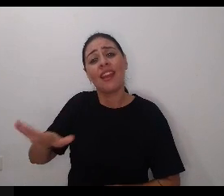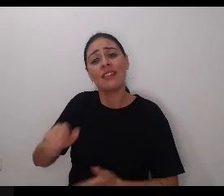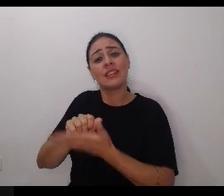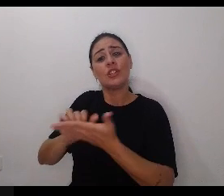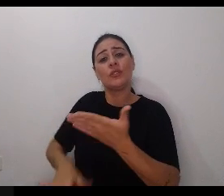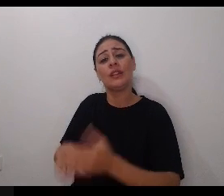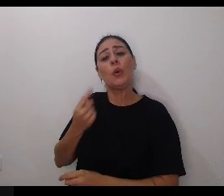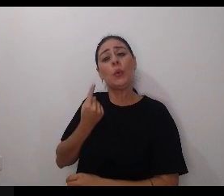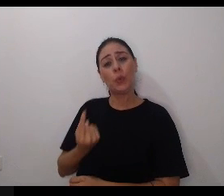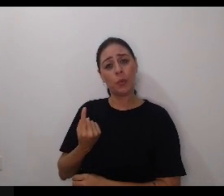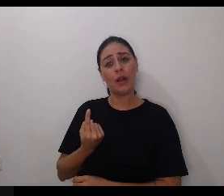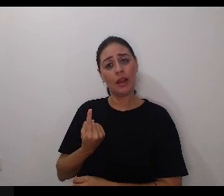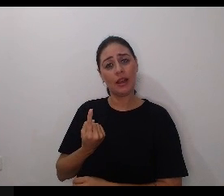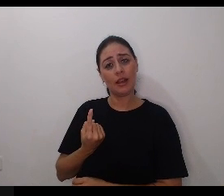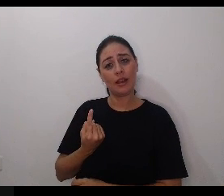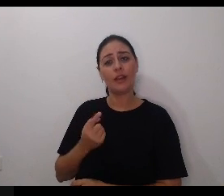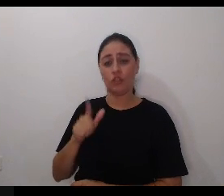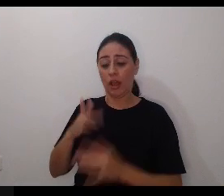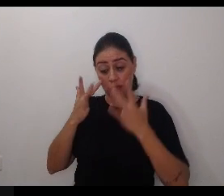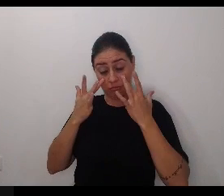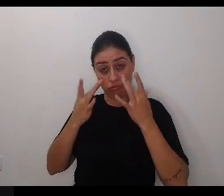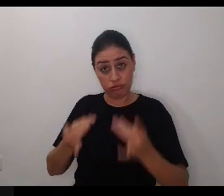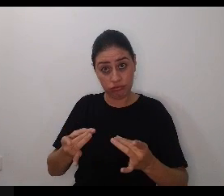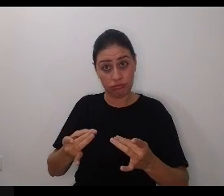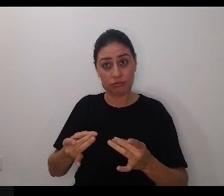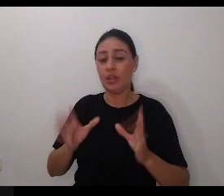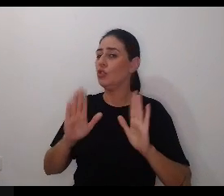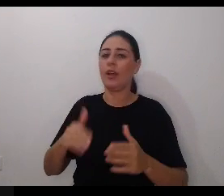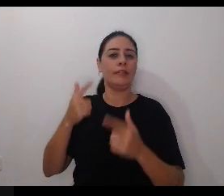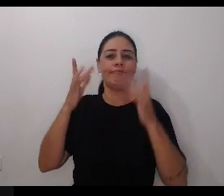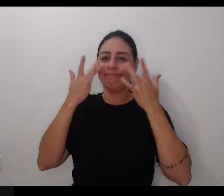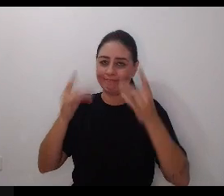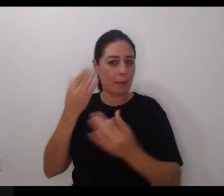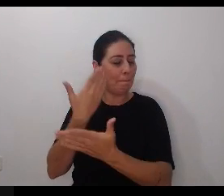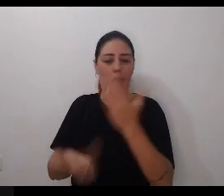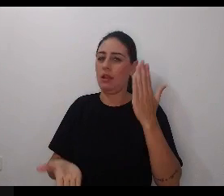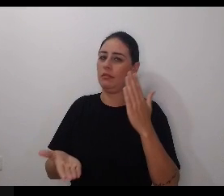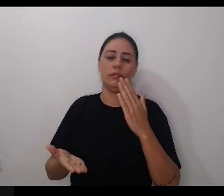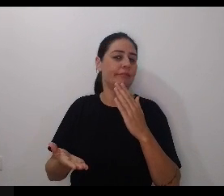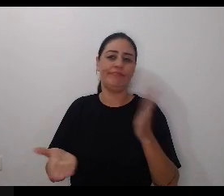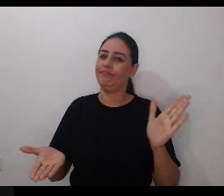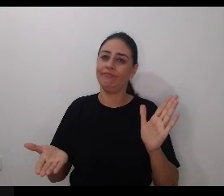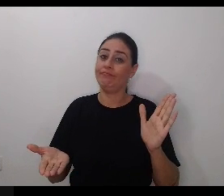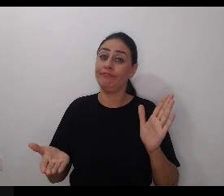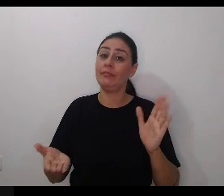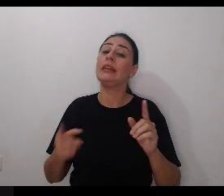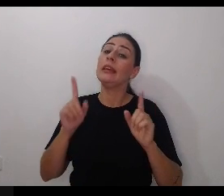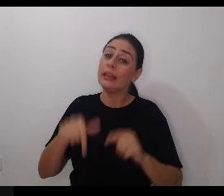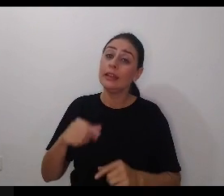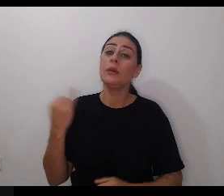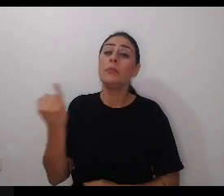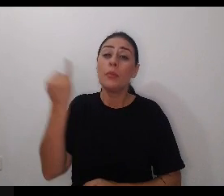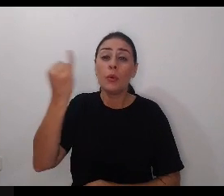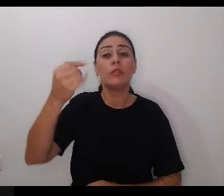menor. Então, às vezes a criança consegue fazer uma atividade, por exemplo, né, com concentração,